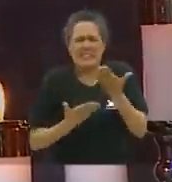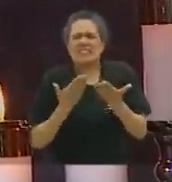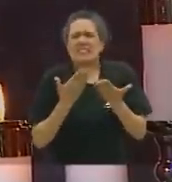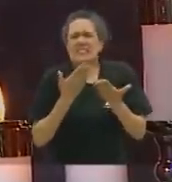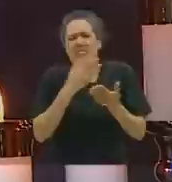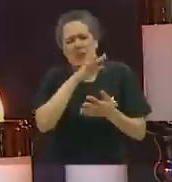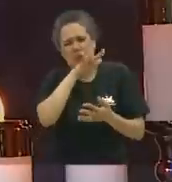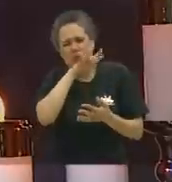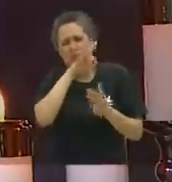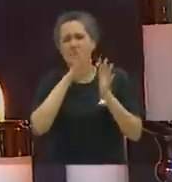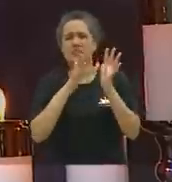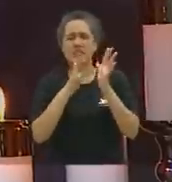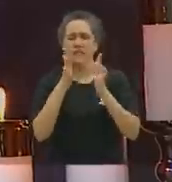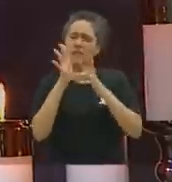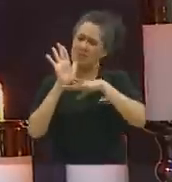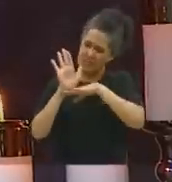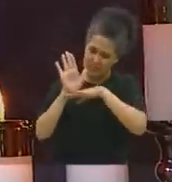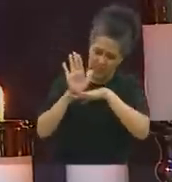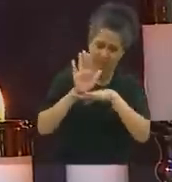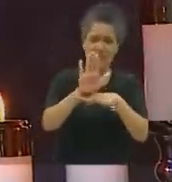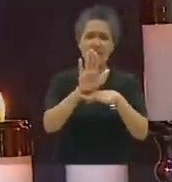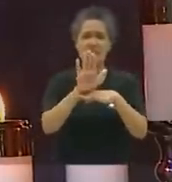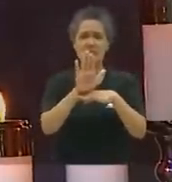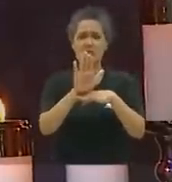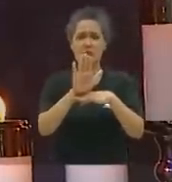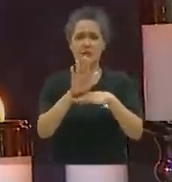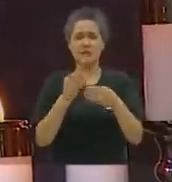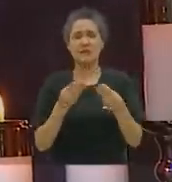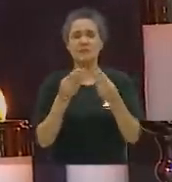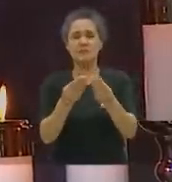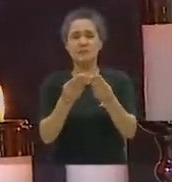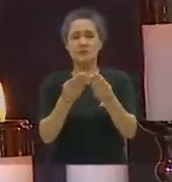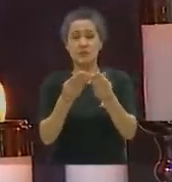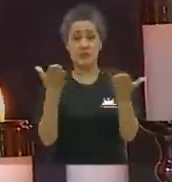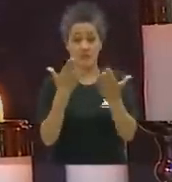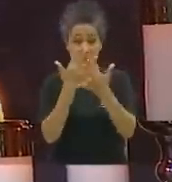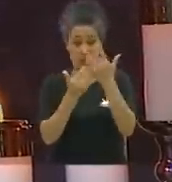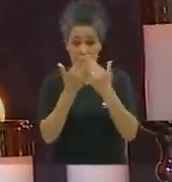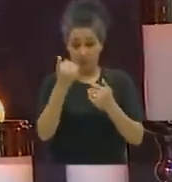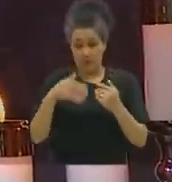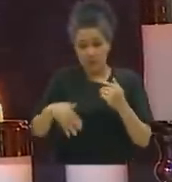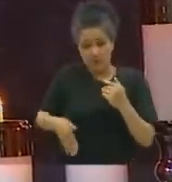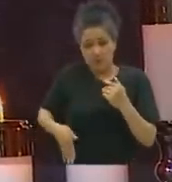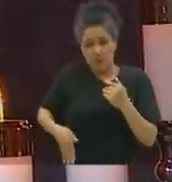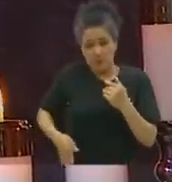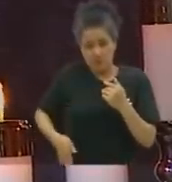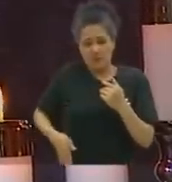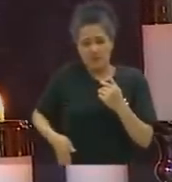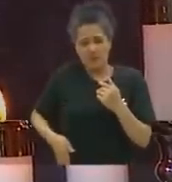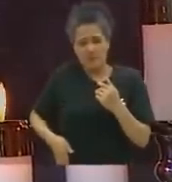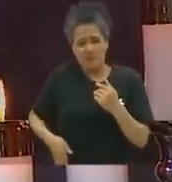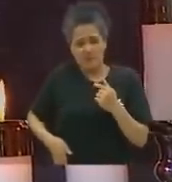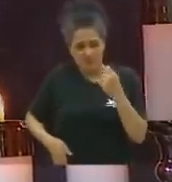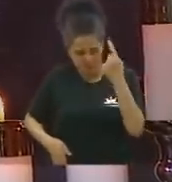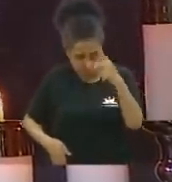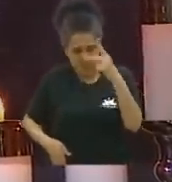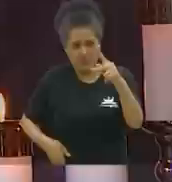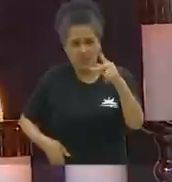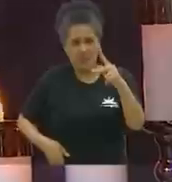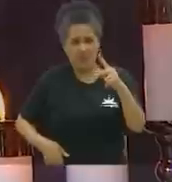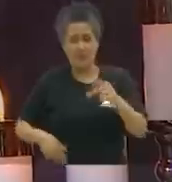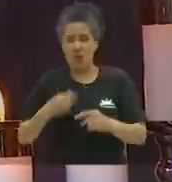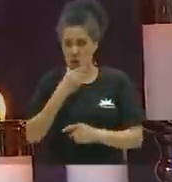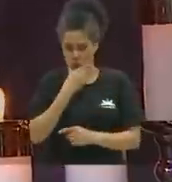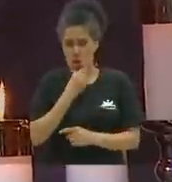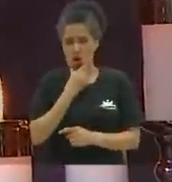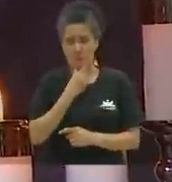Faça a sua contribuição. Põe a mão no teu bolso, homem. Põe a mão no teu bolso,